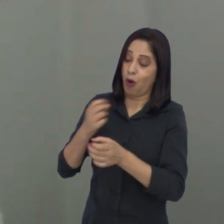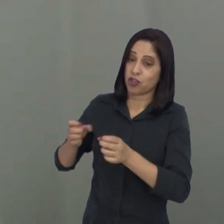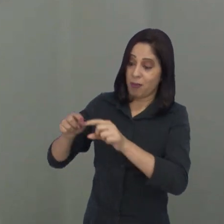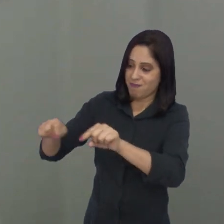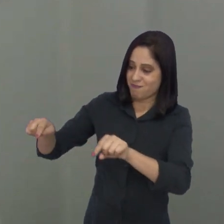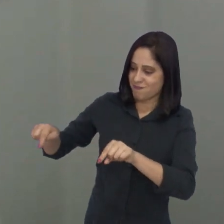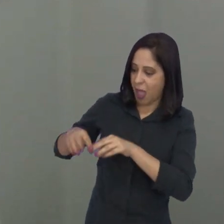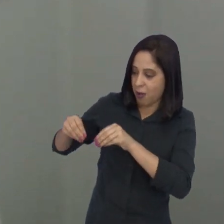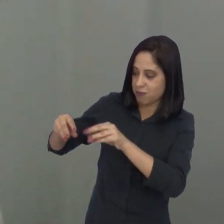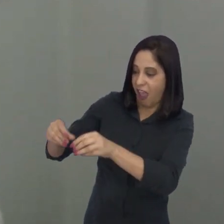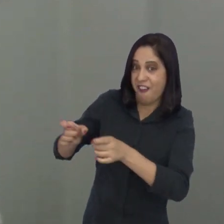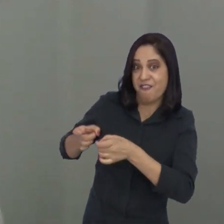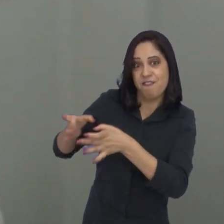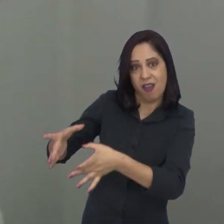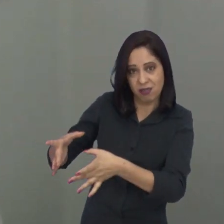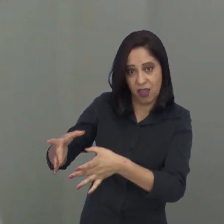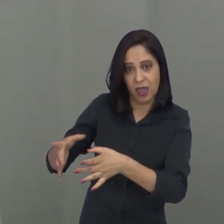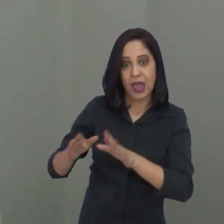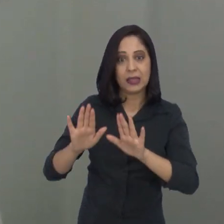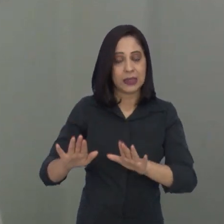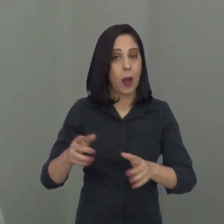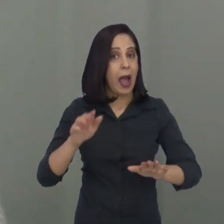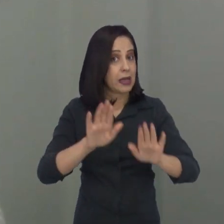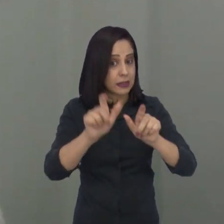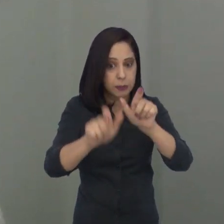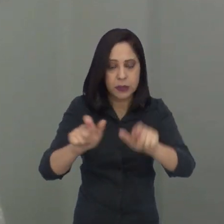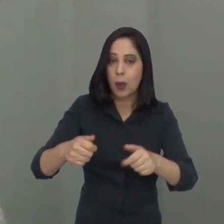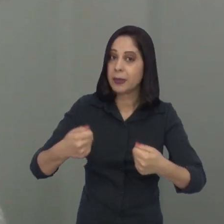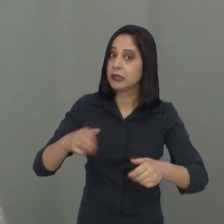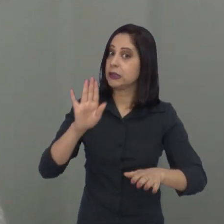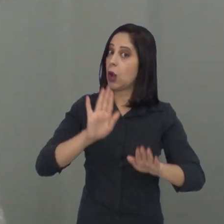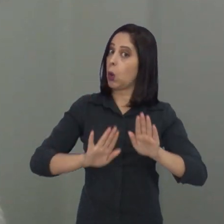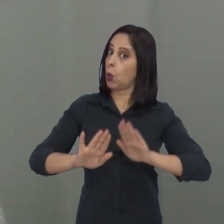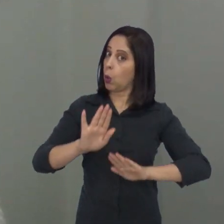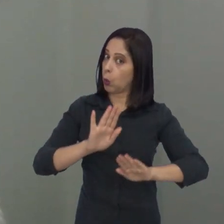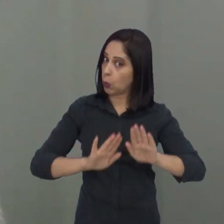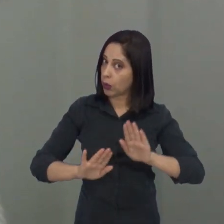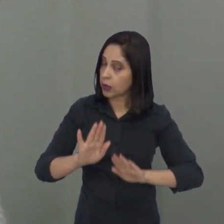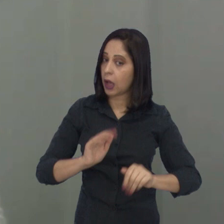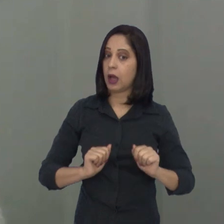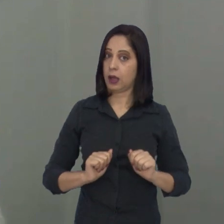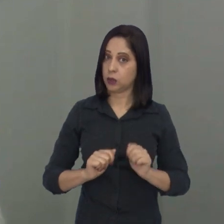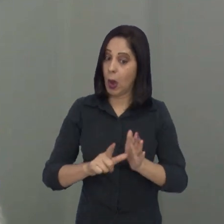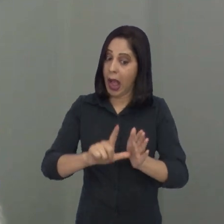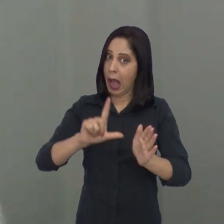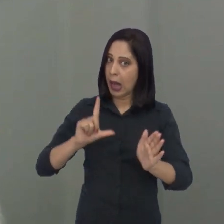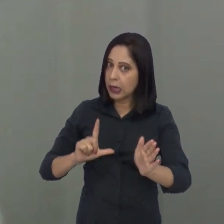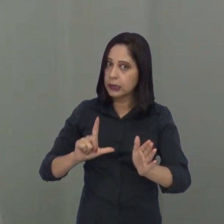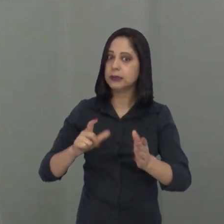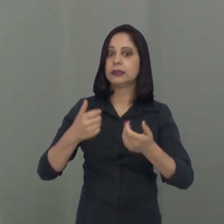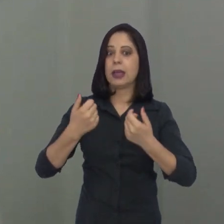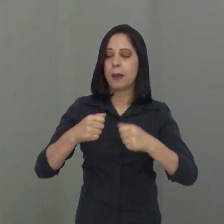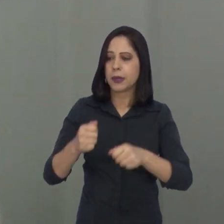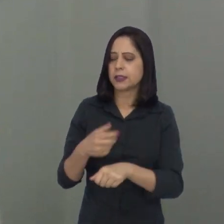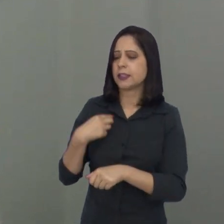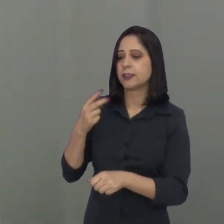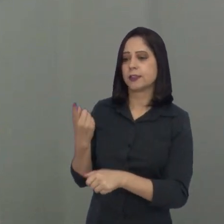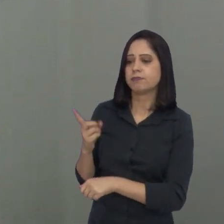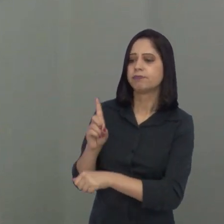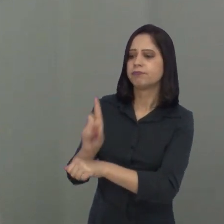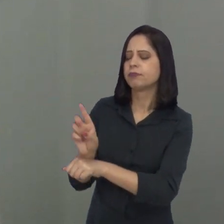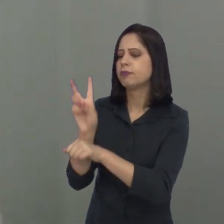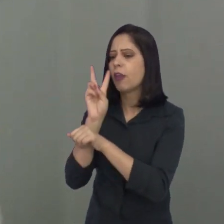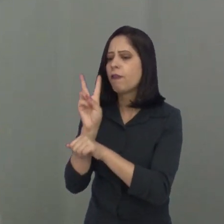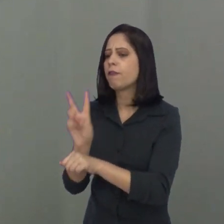pessoas têm que cuidar para não comprar sem fiscalizar antes se o local